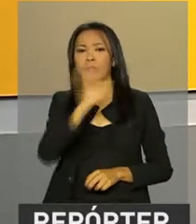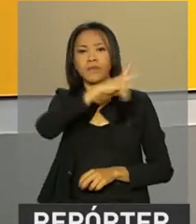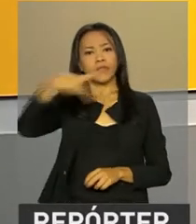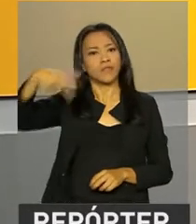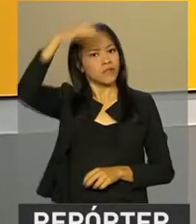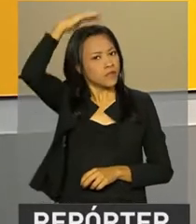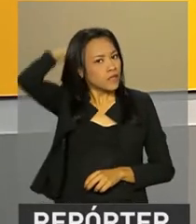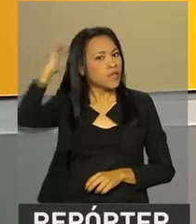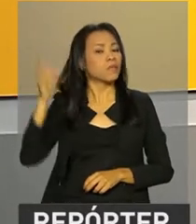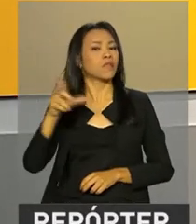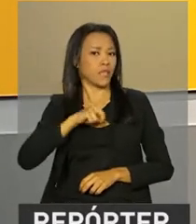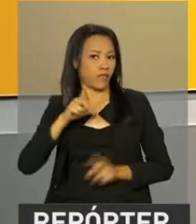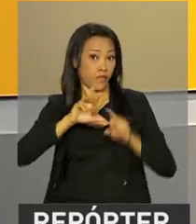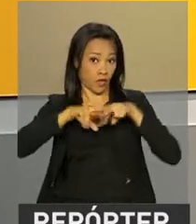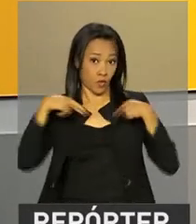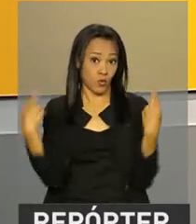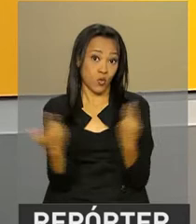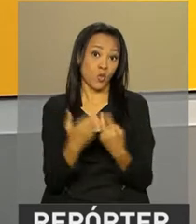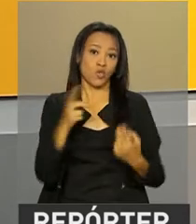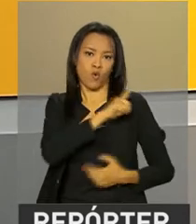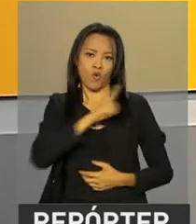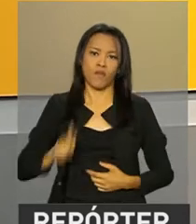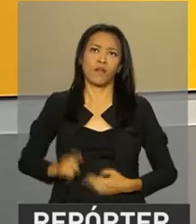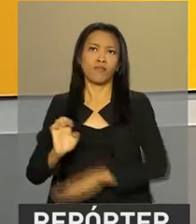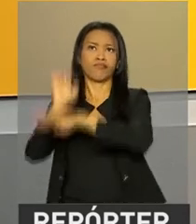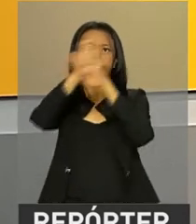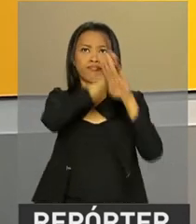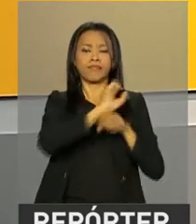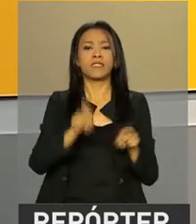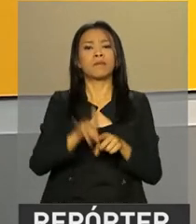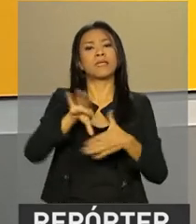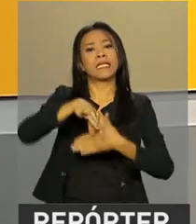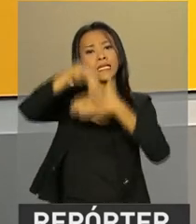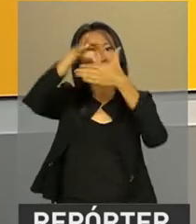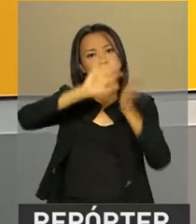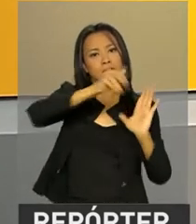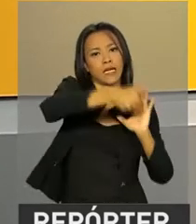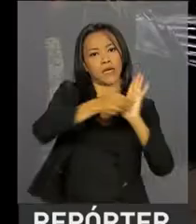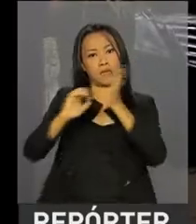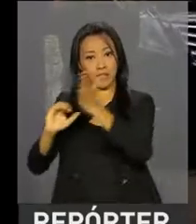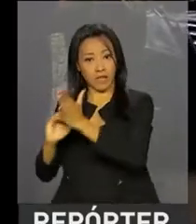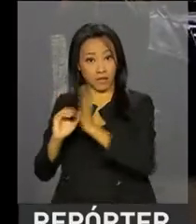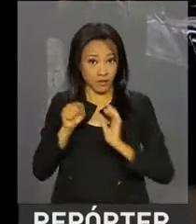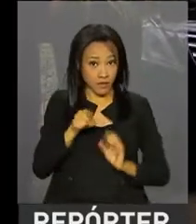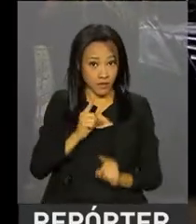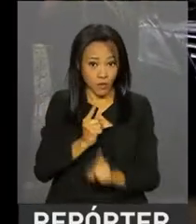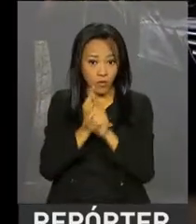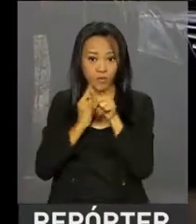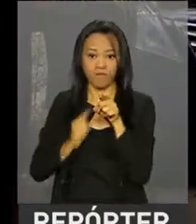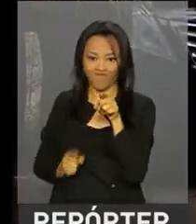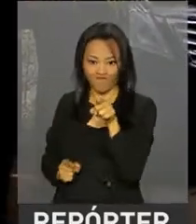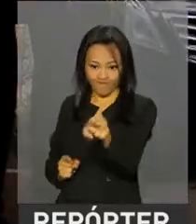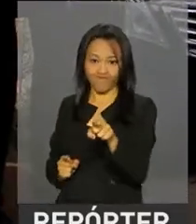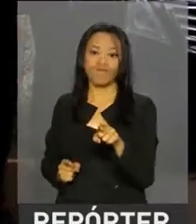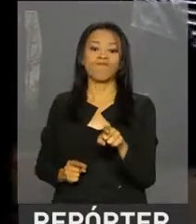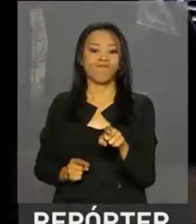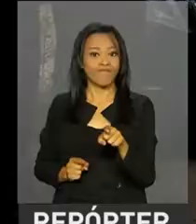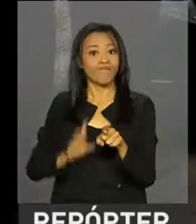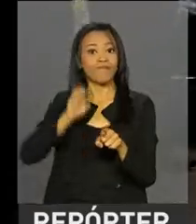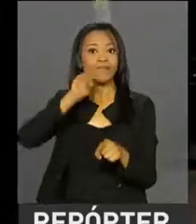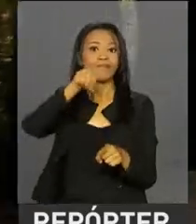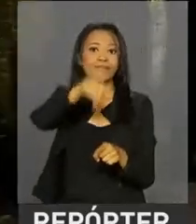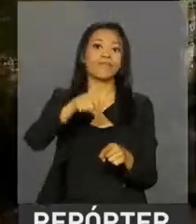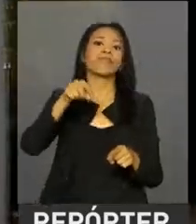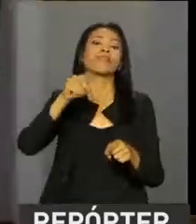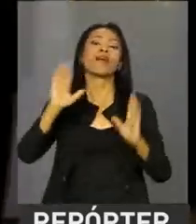se reuniu com governadores e líderes da Câmara e do Senado. No encontro, na residência oficial do presidente